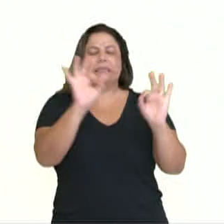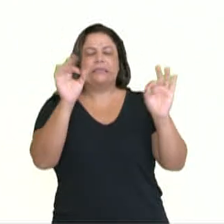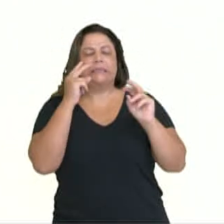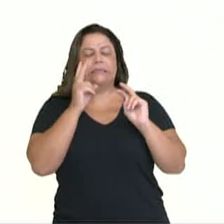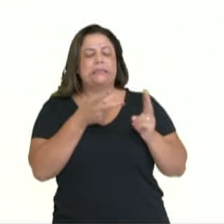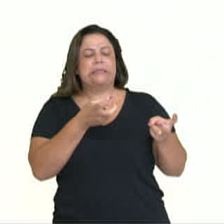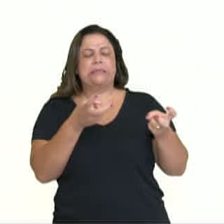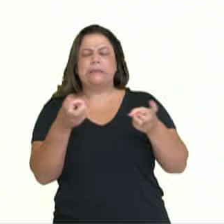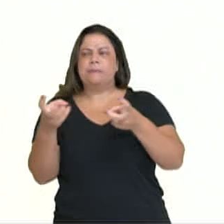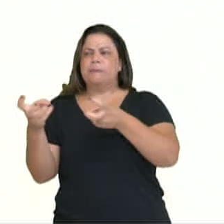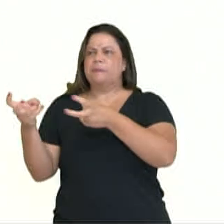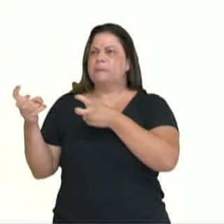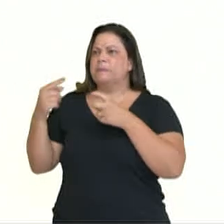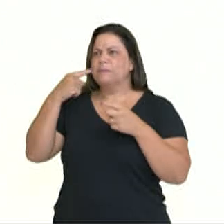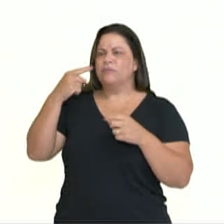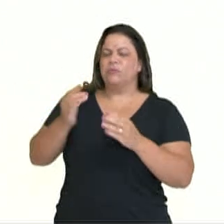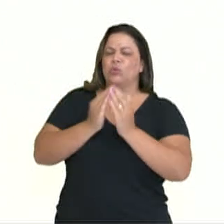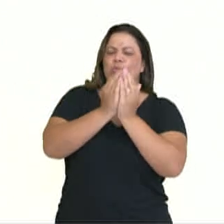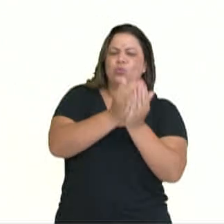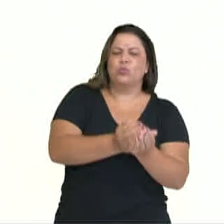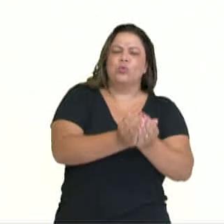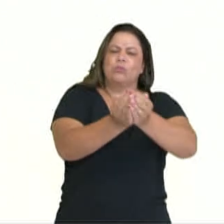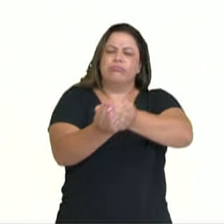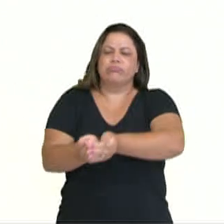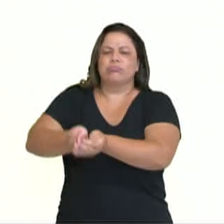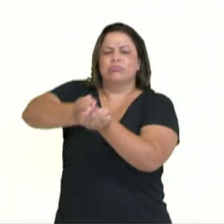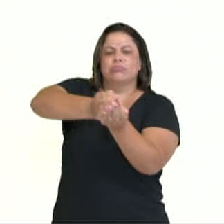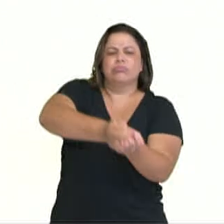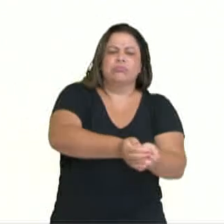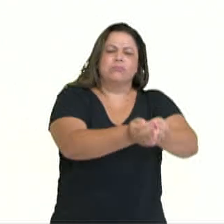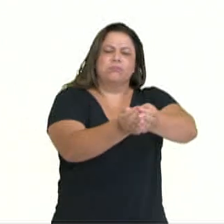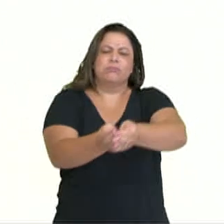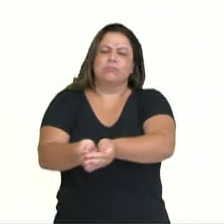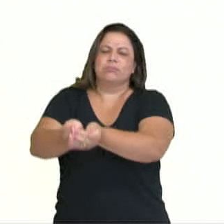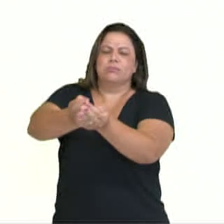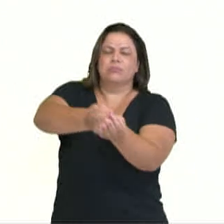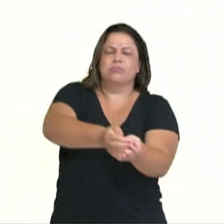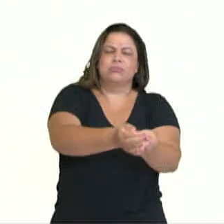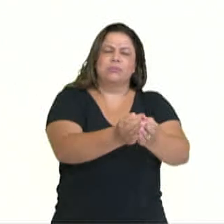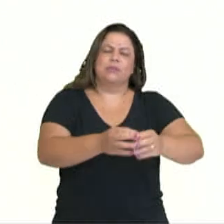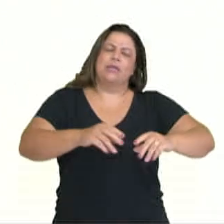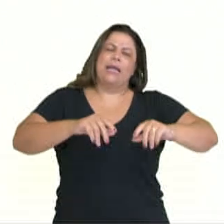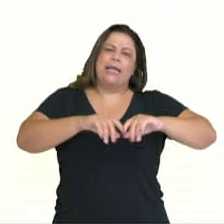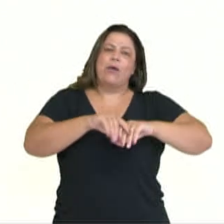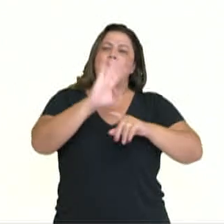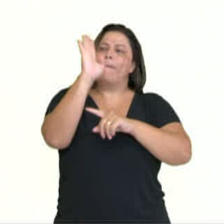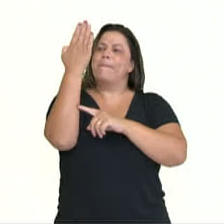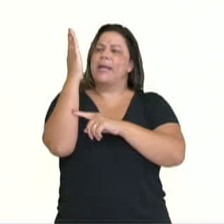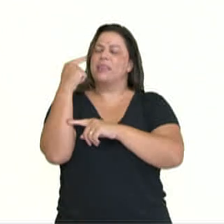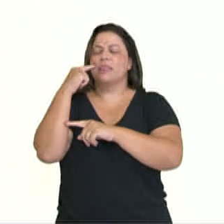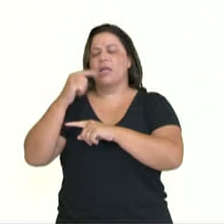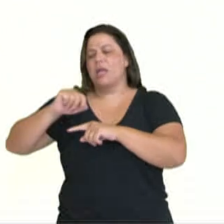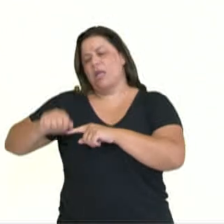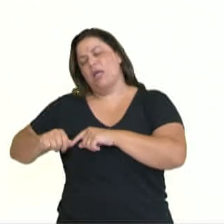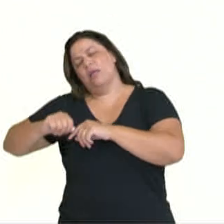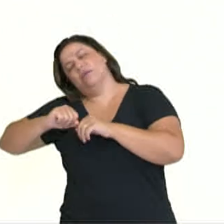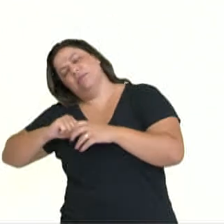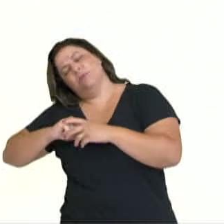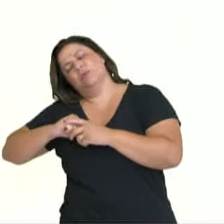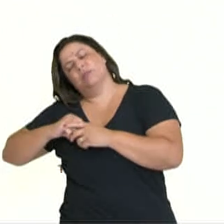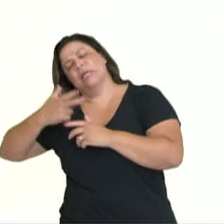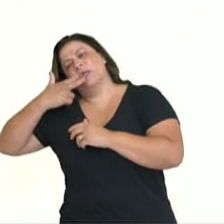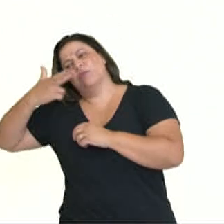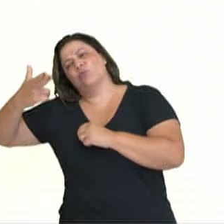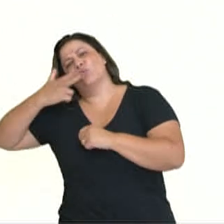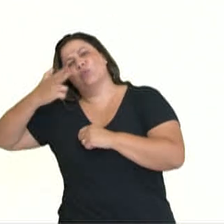sulco negro que a embarcação ia fazendo no rio. Debrucei-me na grade de madeira carcomida. Acendi um cigarro.